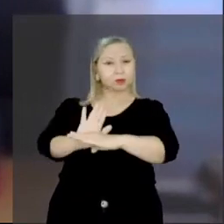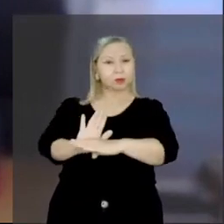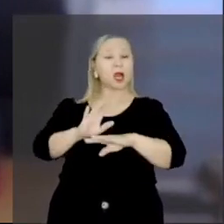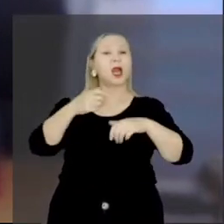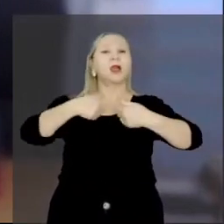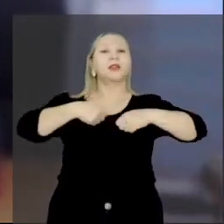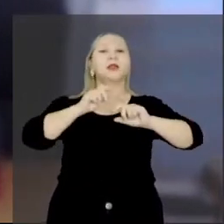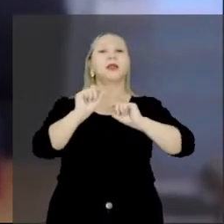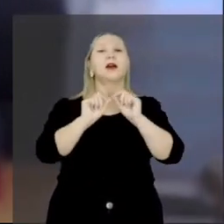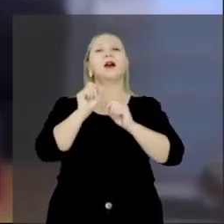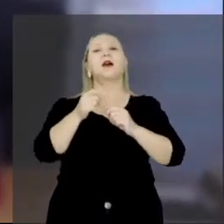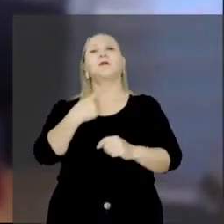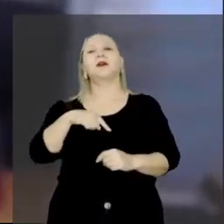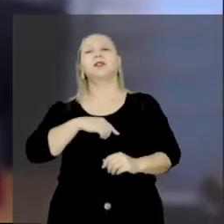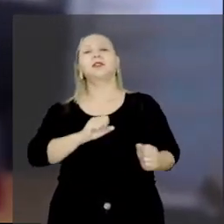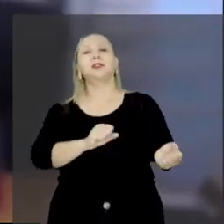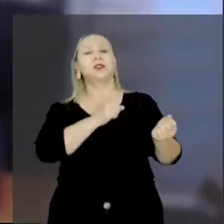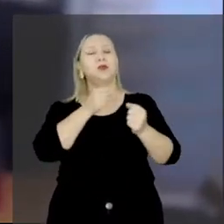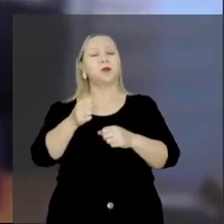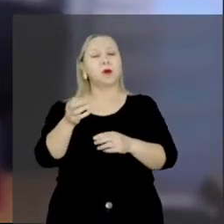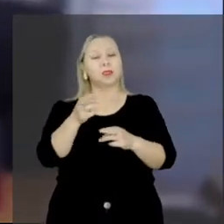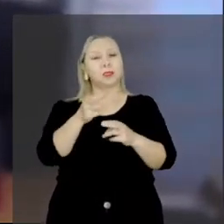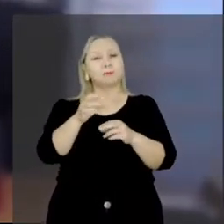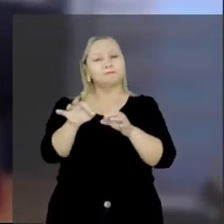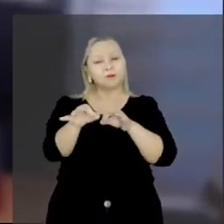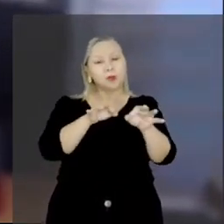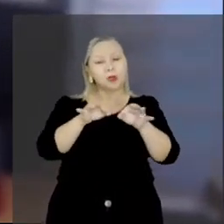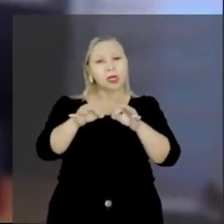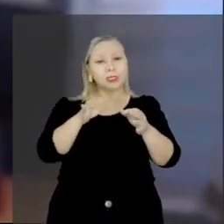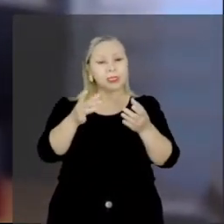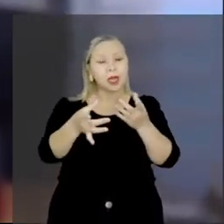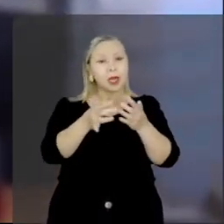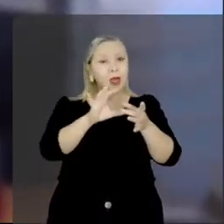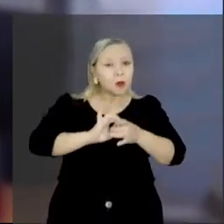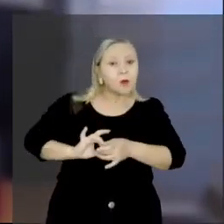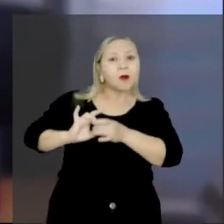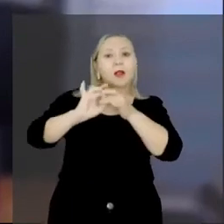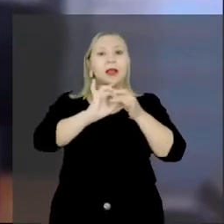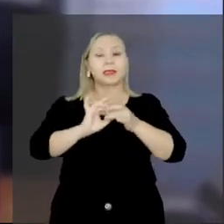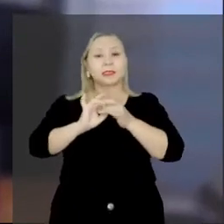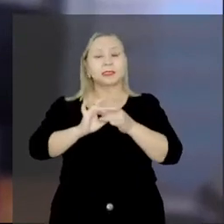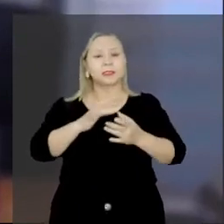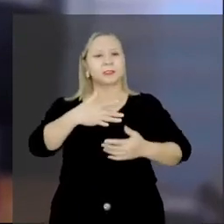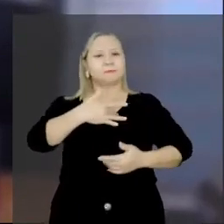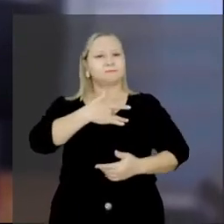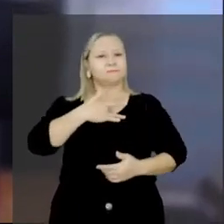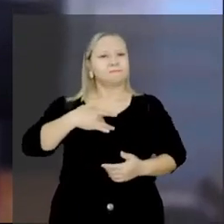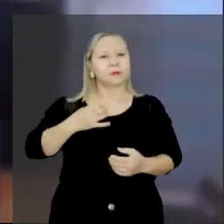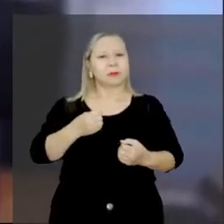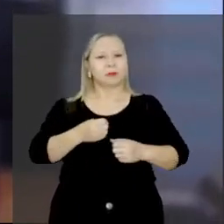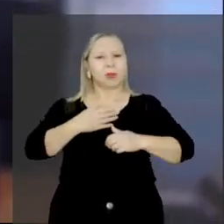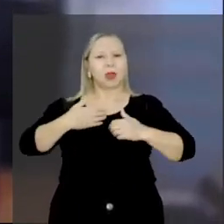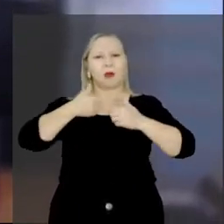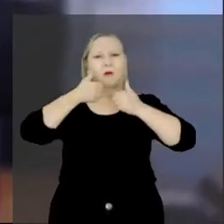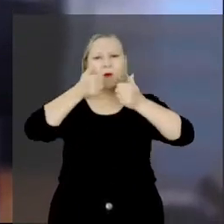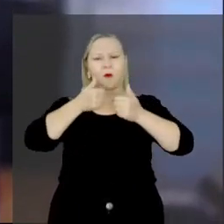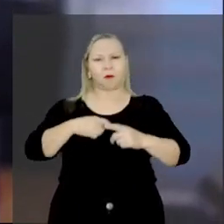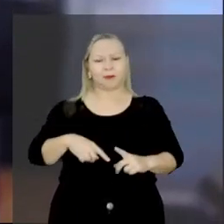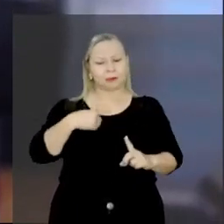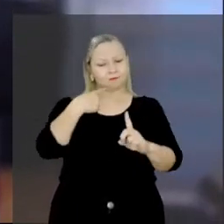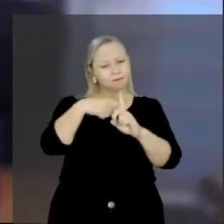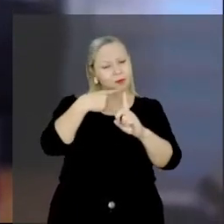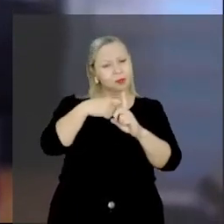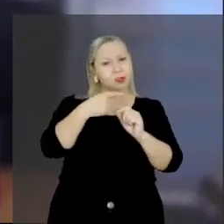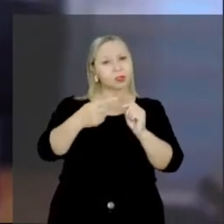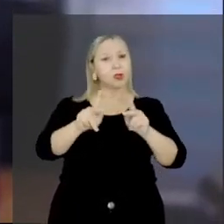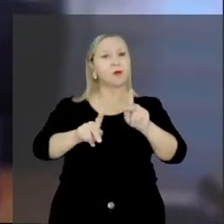foi anunciado, nenhuma intenção de ser candidato a presidente da República. Ele nunca demonstrou isso, nos seus discursos ele